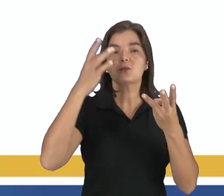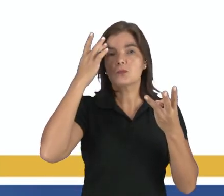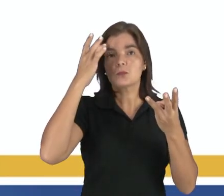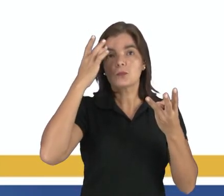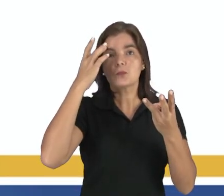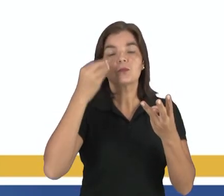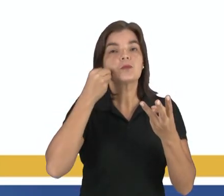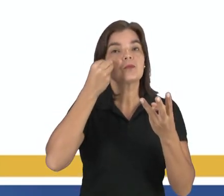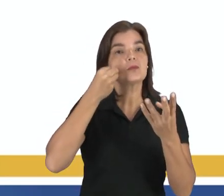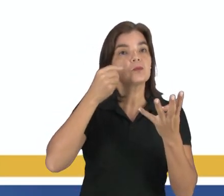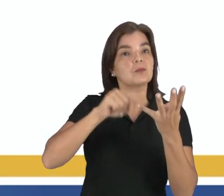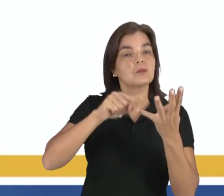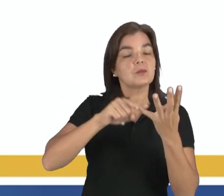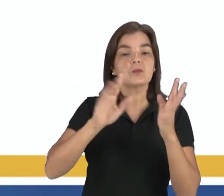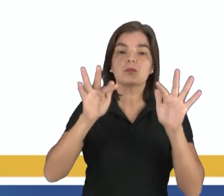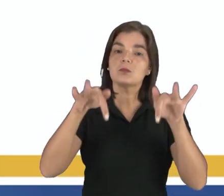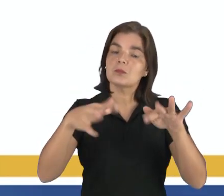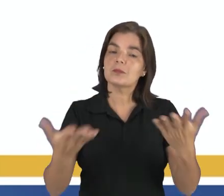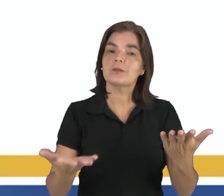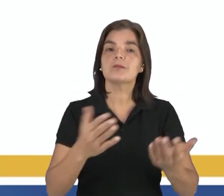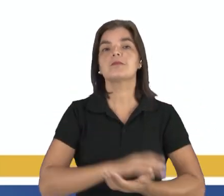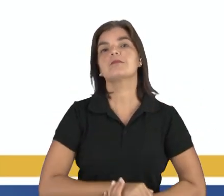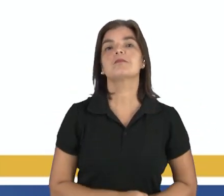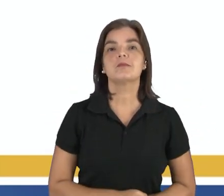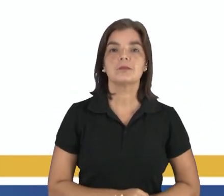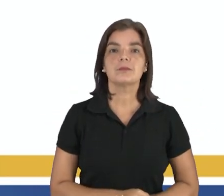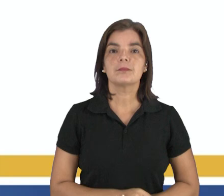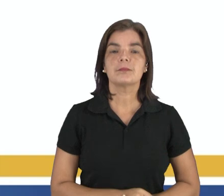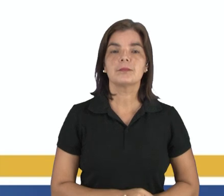a etapa experimental e as conclusões.